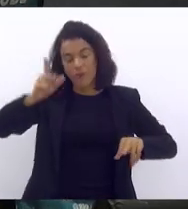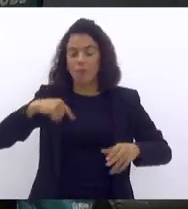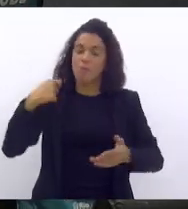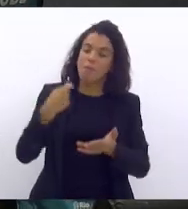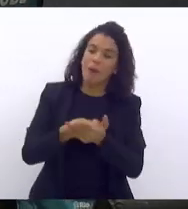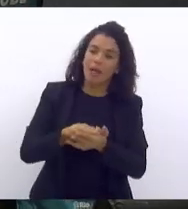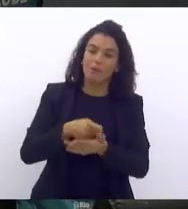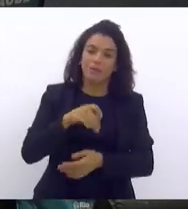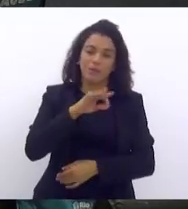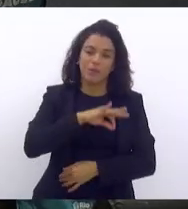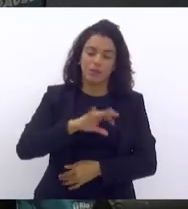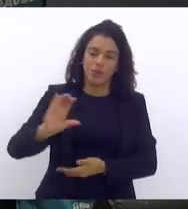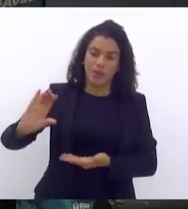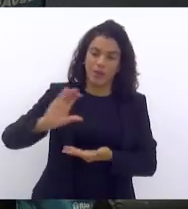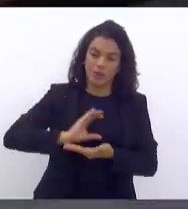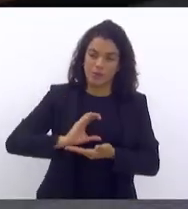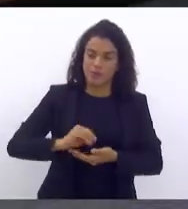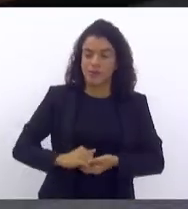desse recurso.